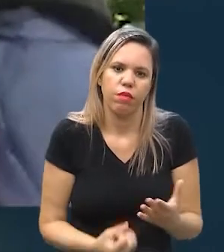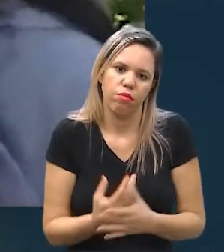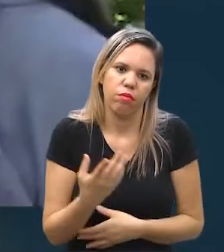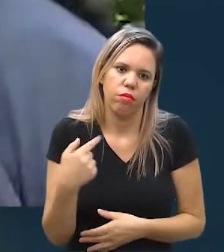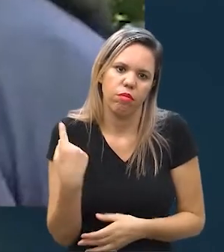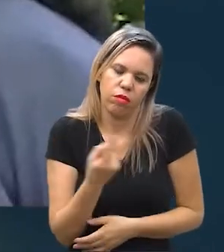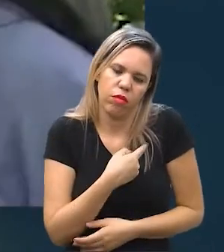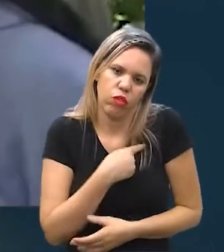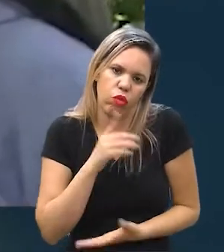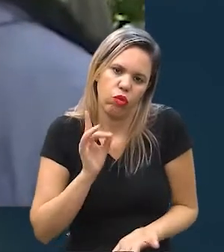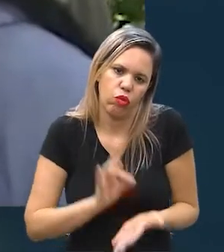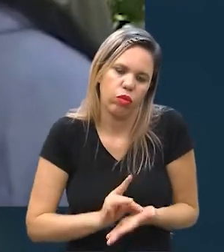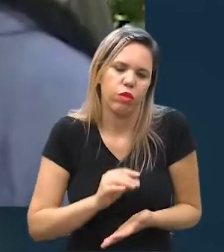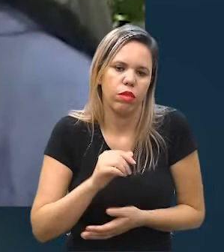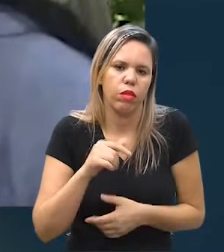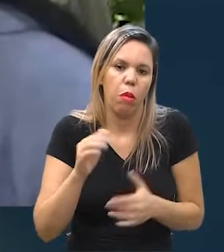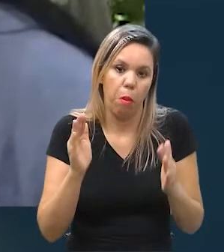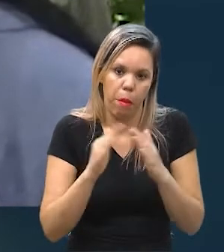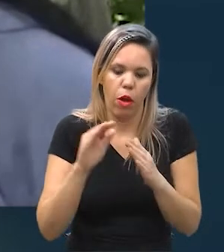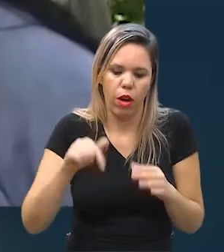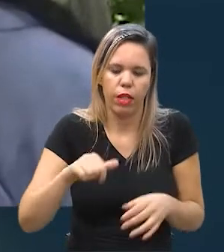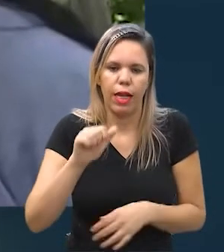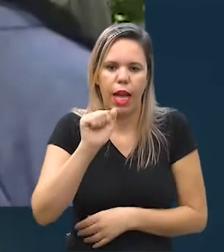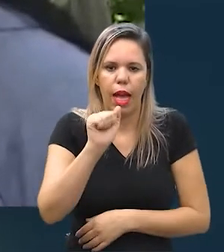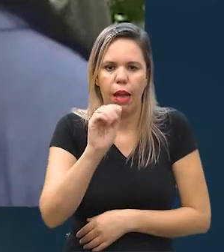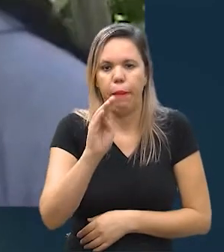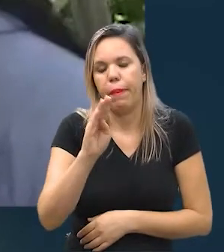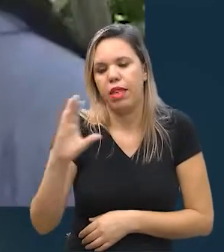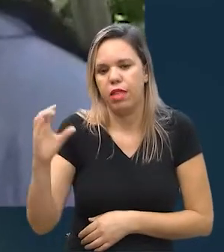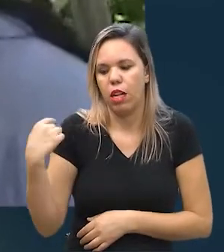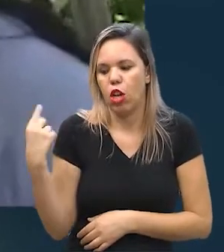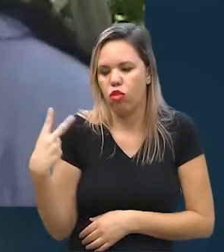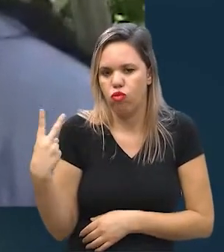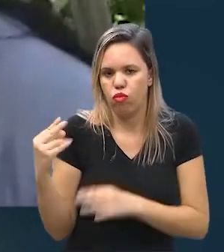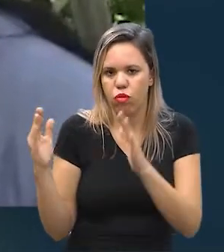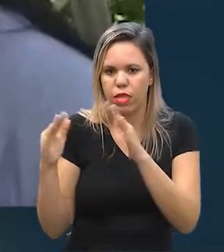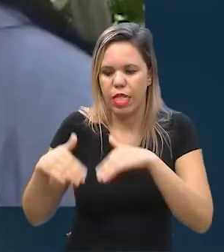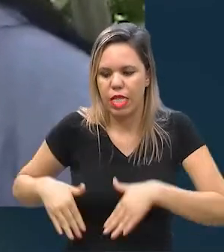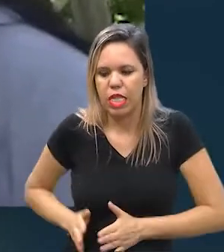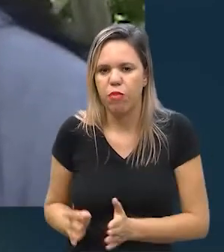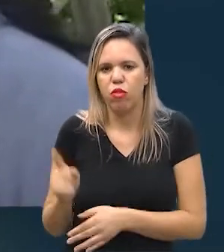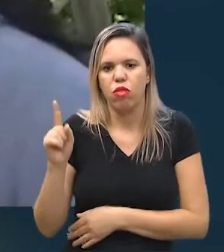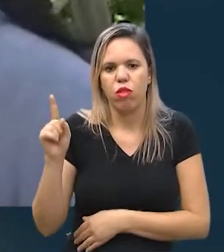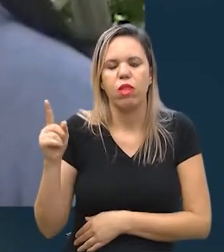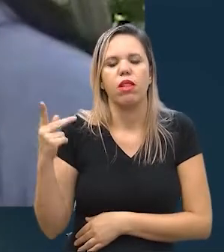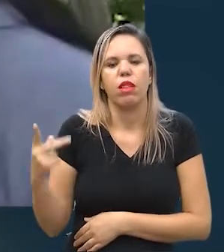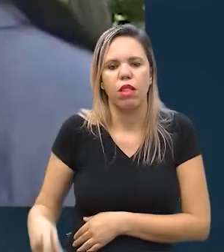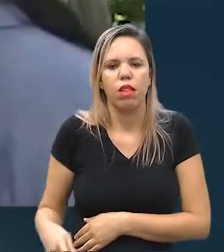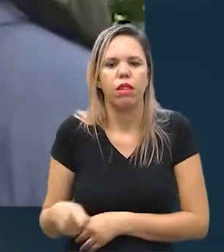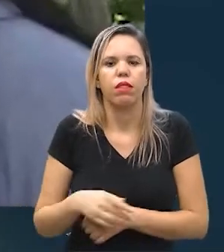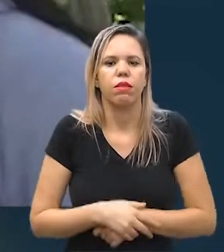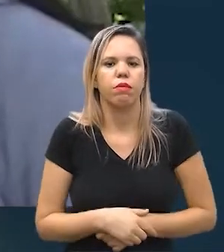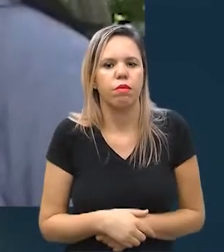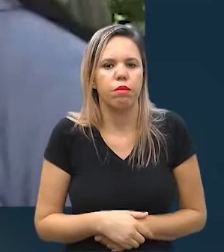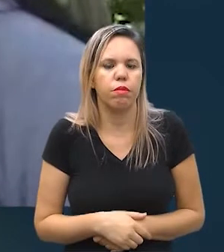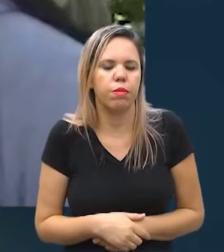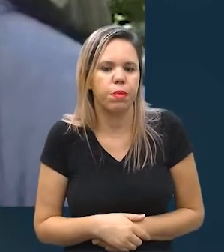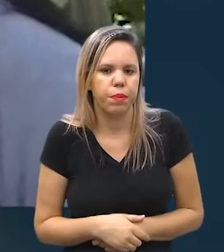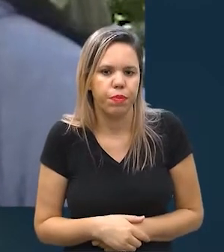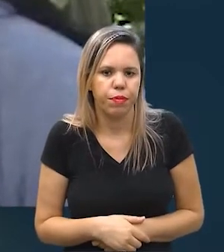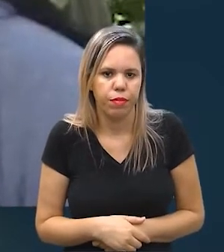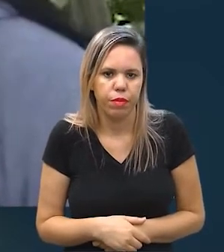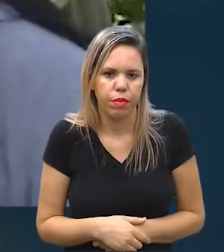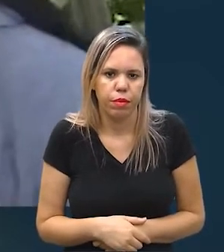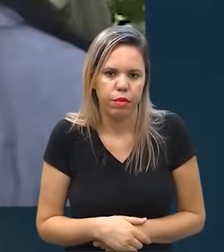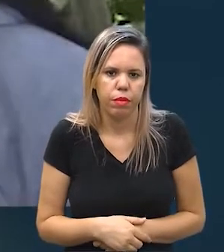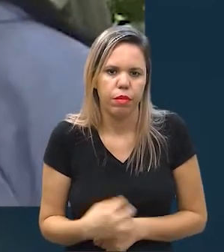Originalmente nós somos do ABC, né? Nós nascemos lá, tanto eu como a Cláudia, né? Nós somos andreenses, né? E